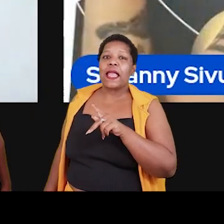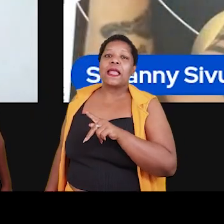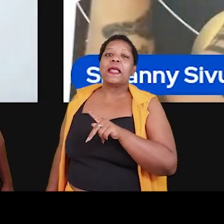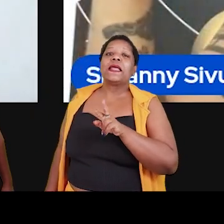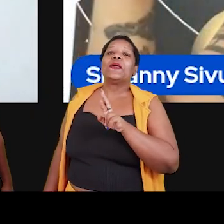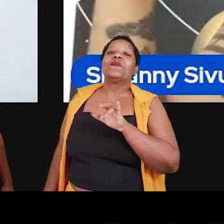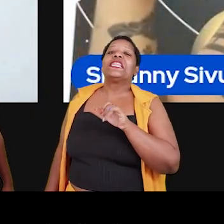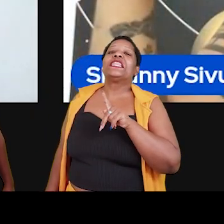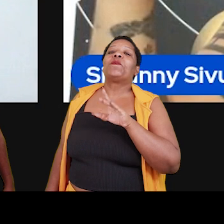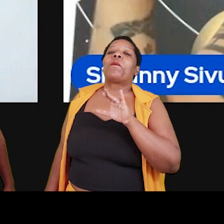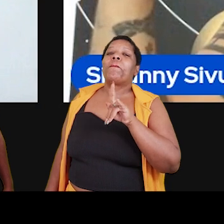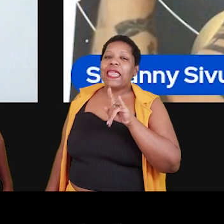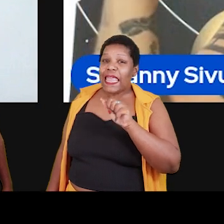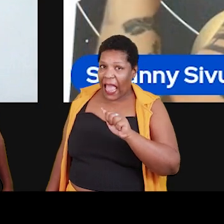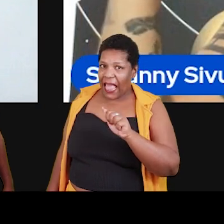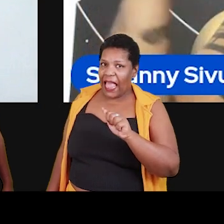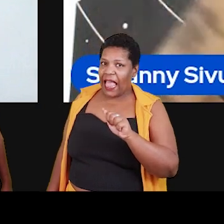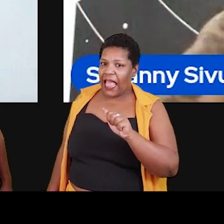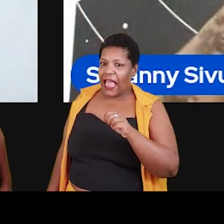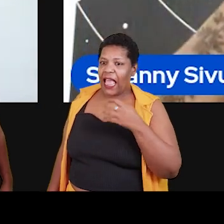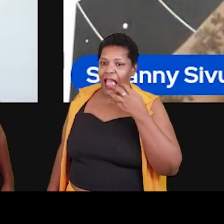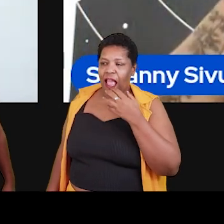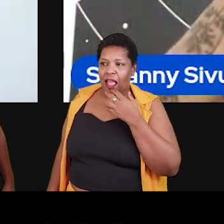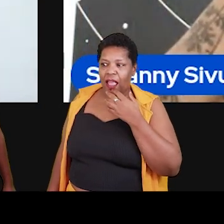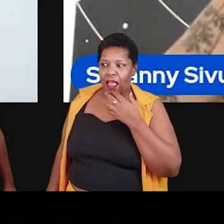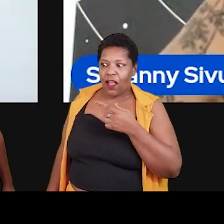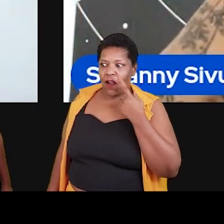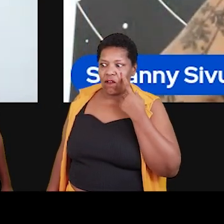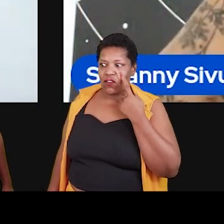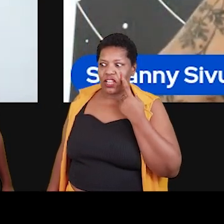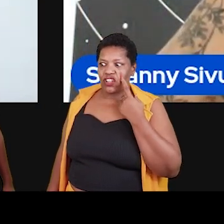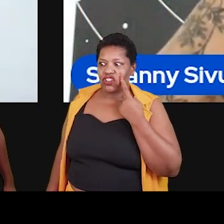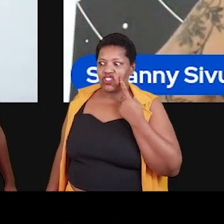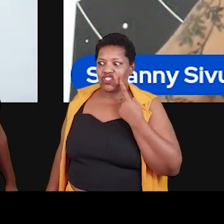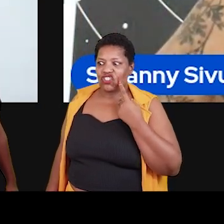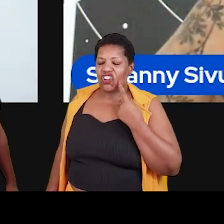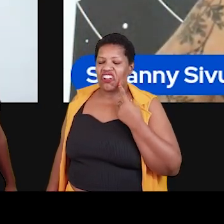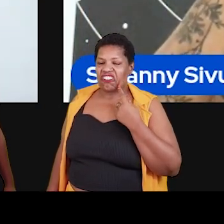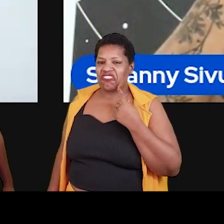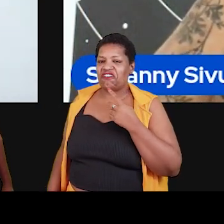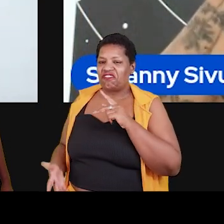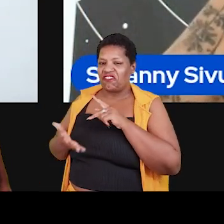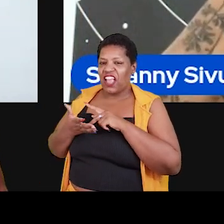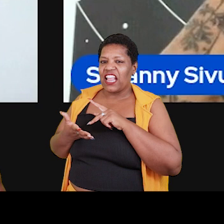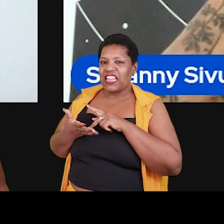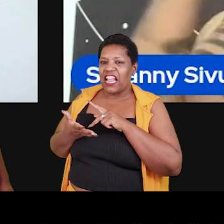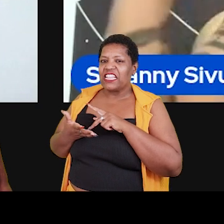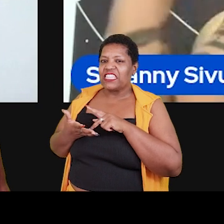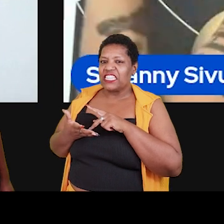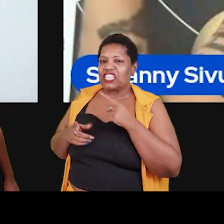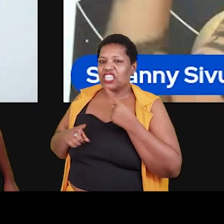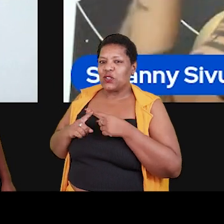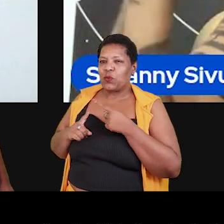Principia. E, mano, dá até vontade de chorar, assim, real, assim. Porque